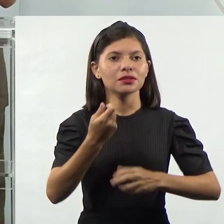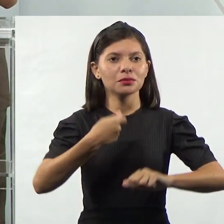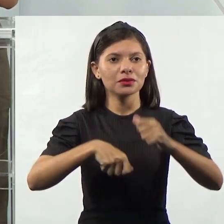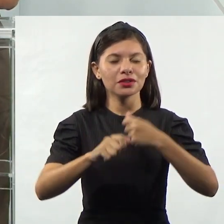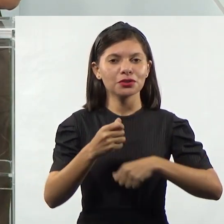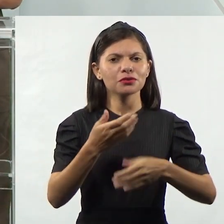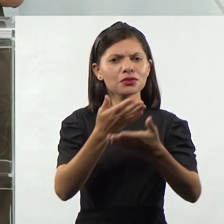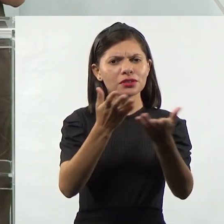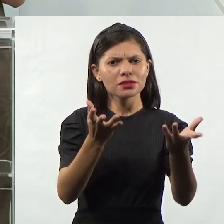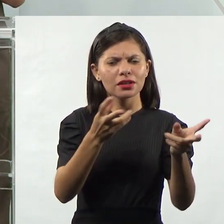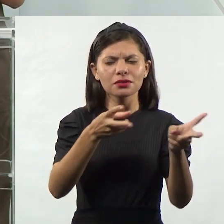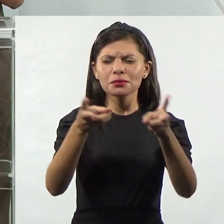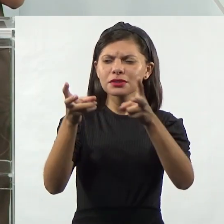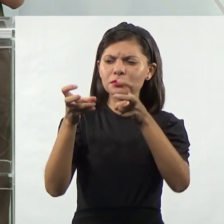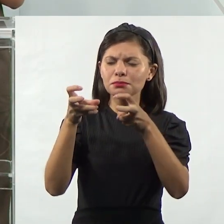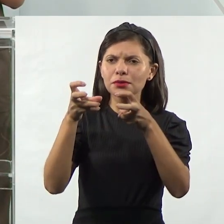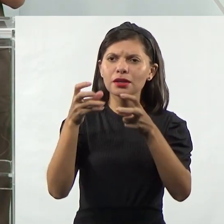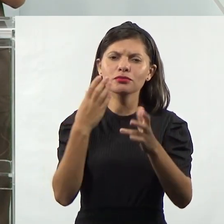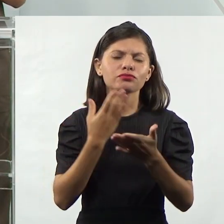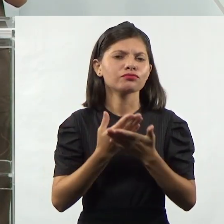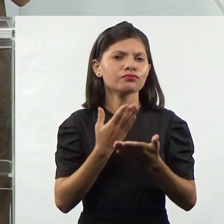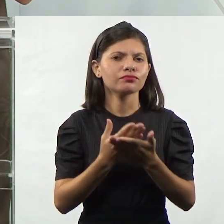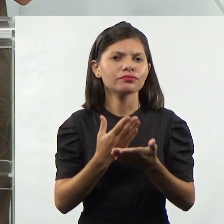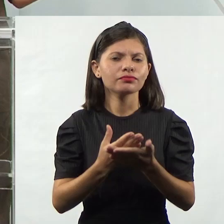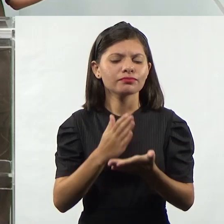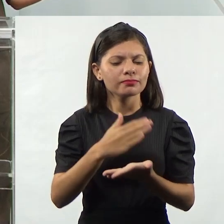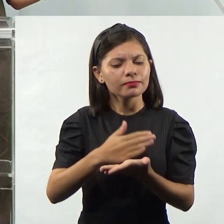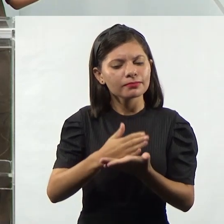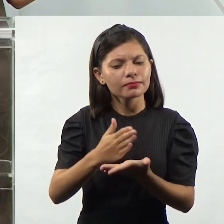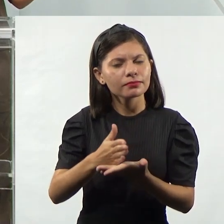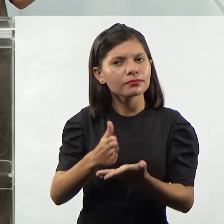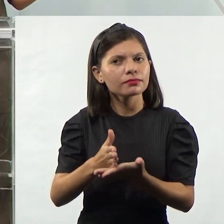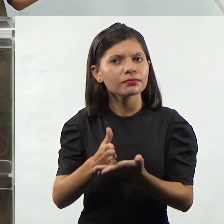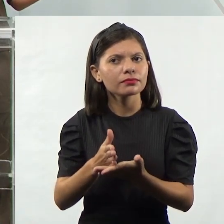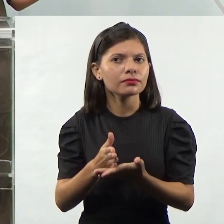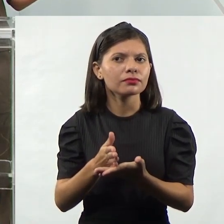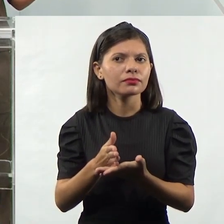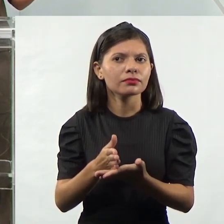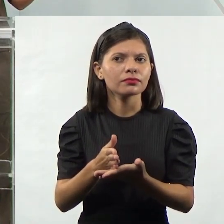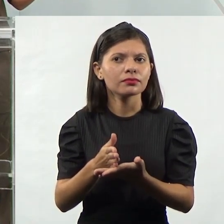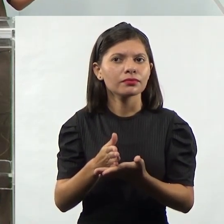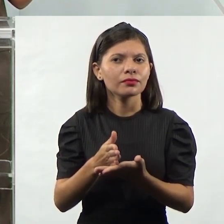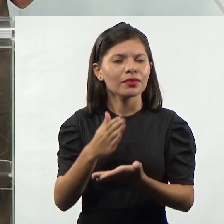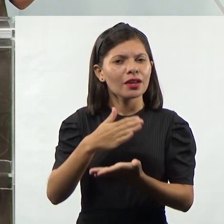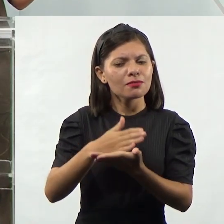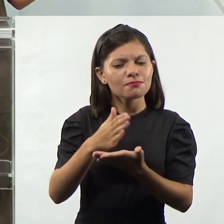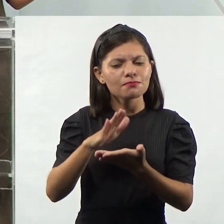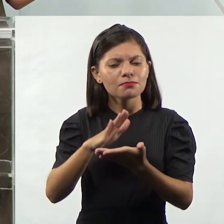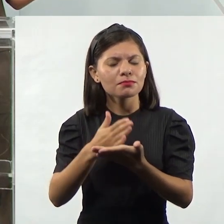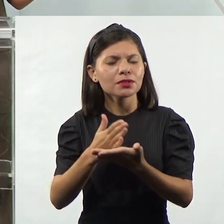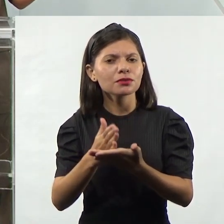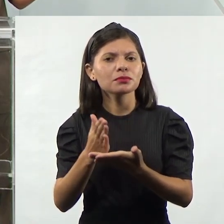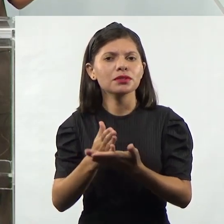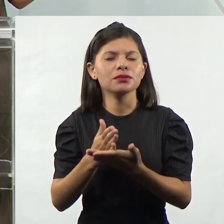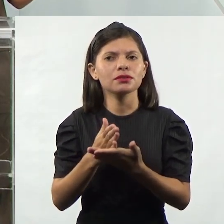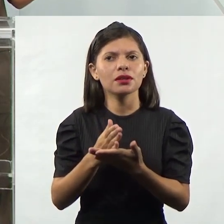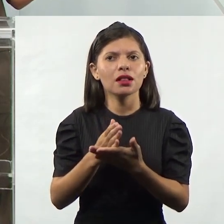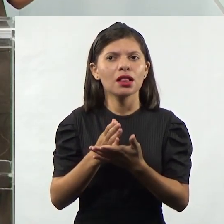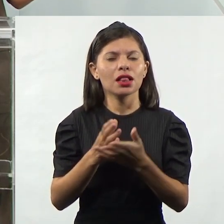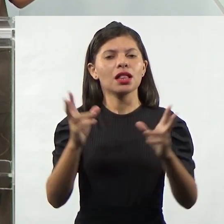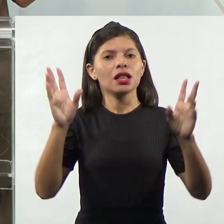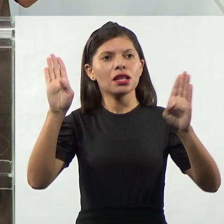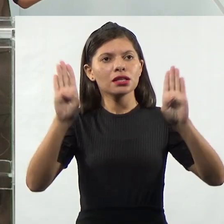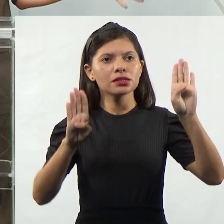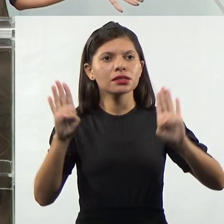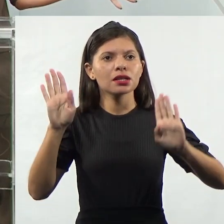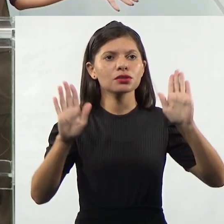vão perceber que o nosso estudo está dividindo metade do nosso tempo, a gente vai tratar, mais ou menos metade, a gente vai tratar da parte